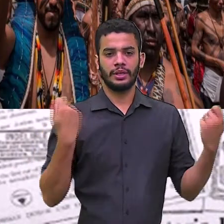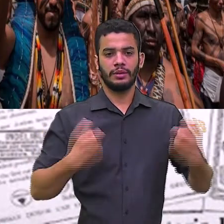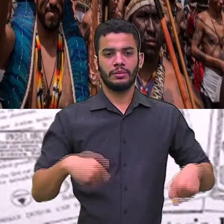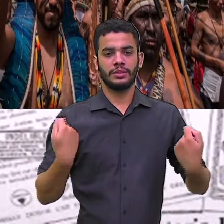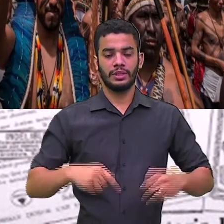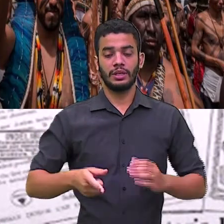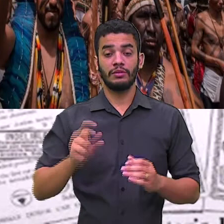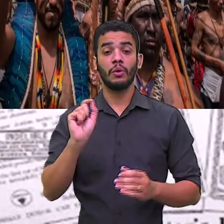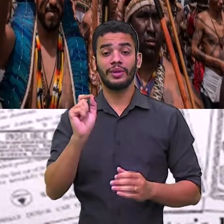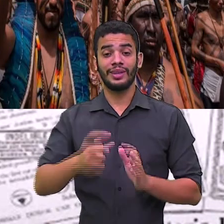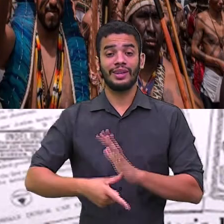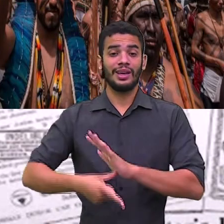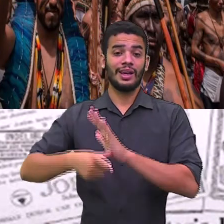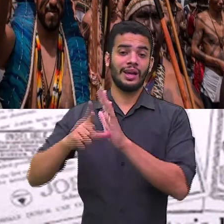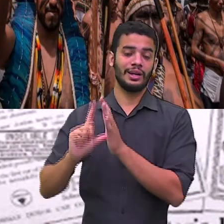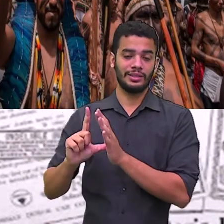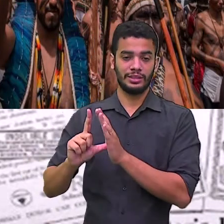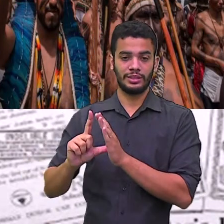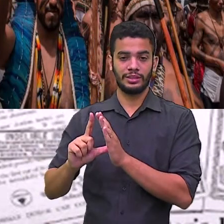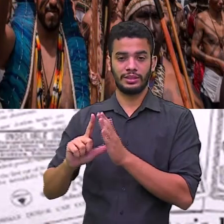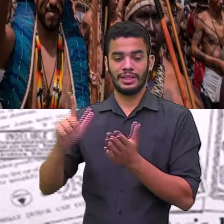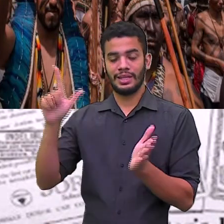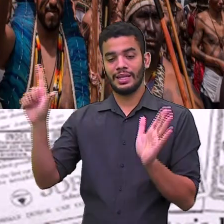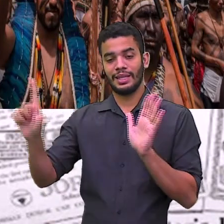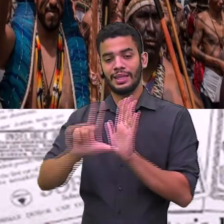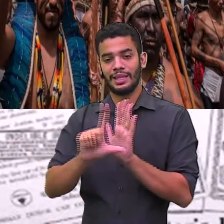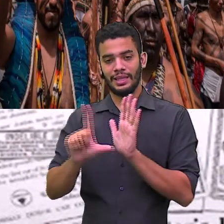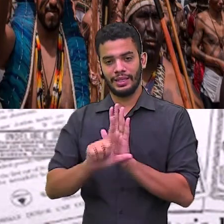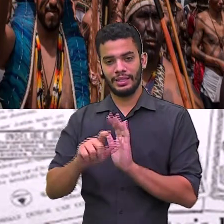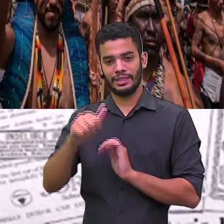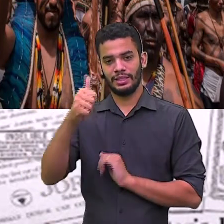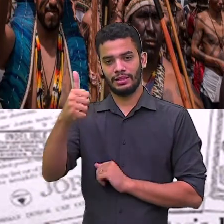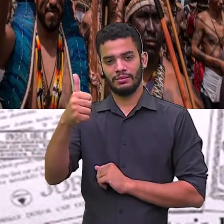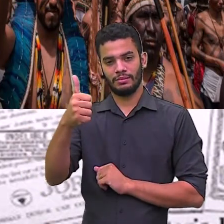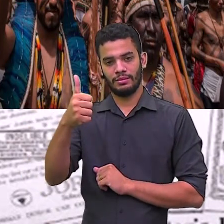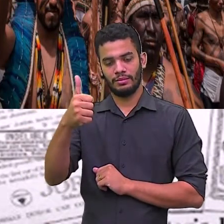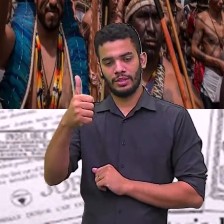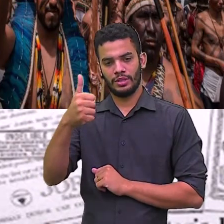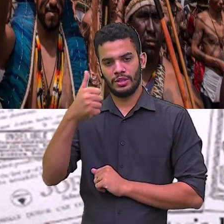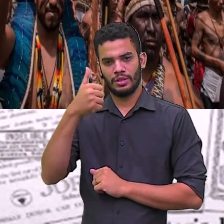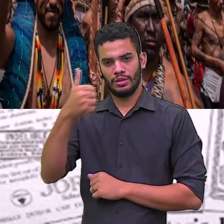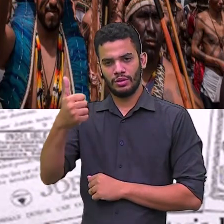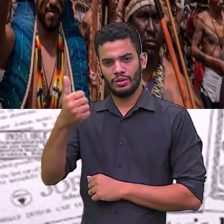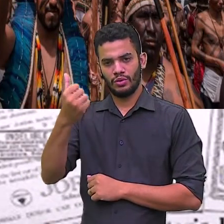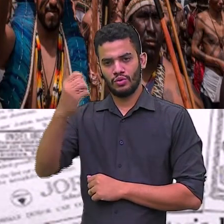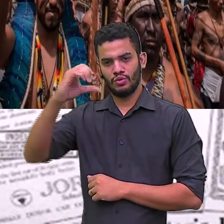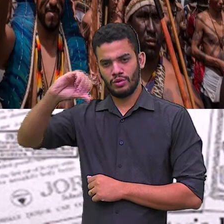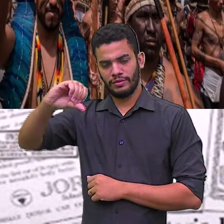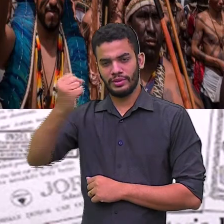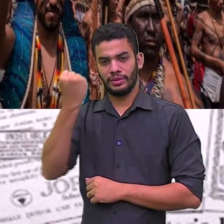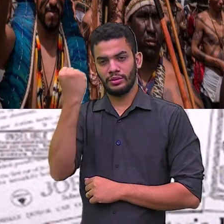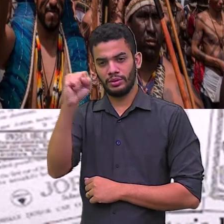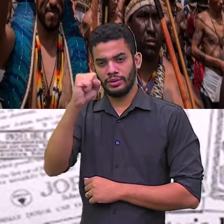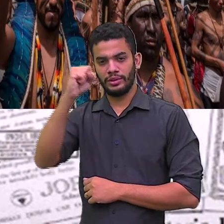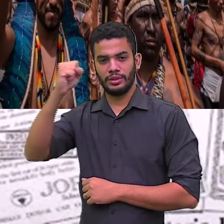da Constituição de 1988. Isso é uma notícia do dia